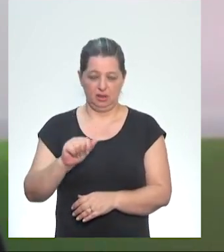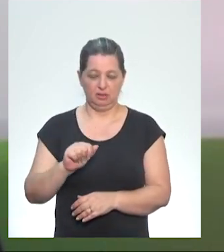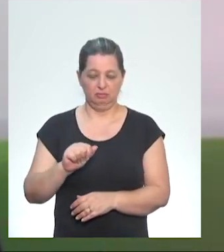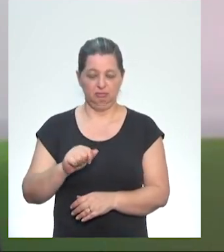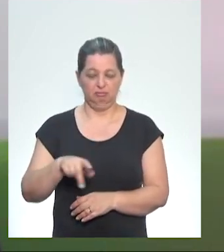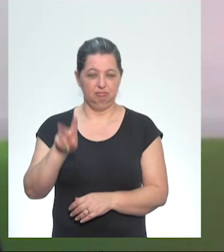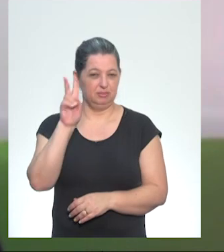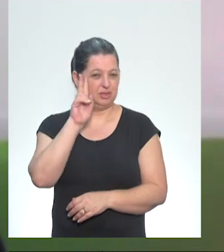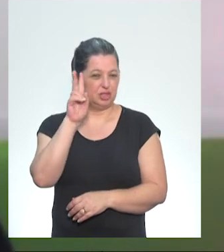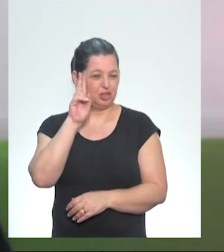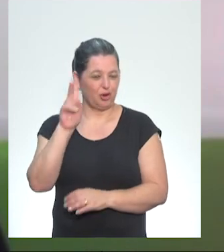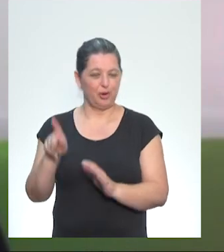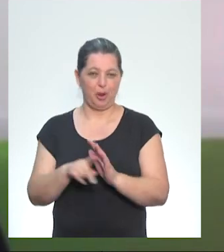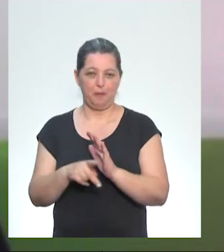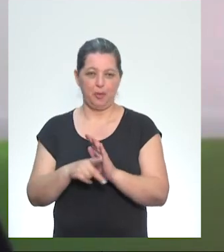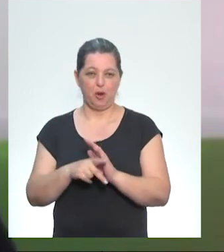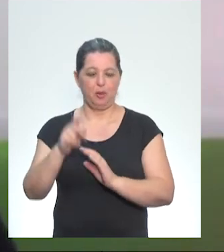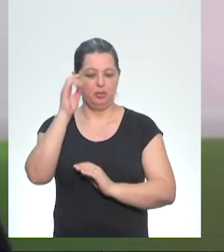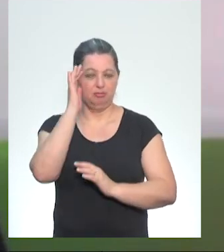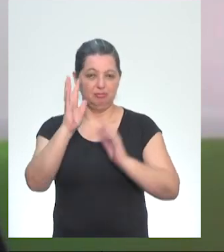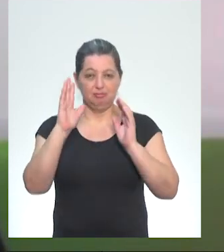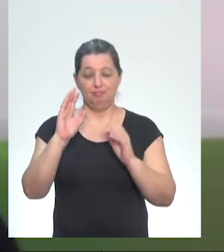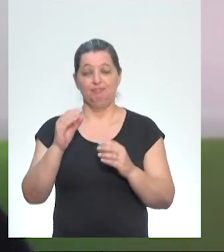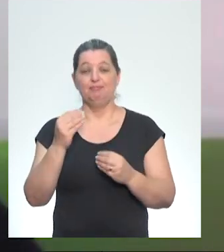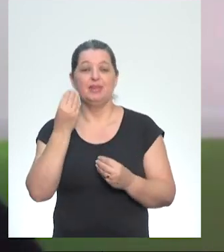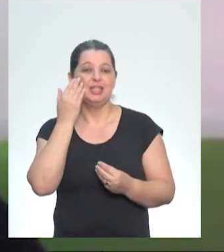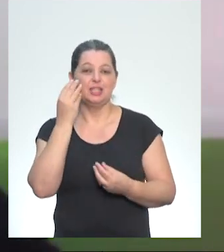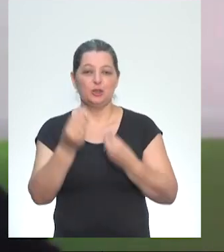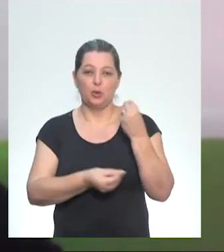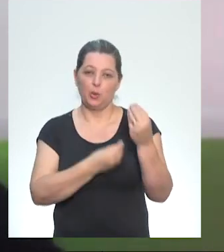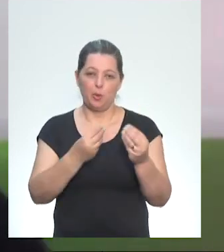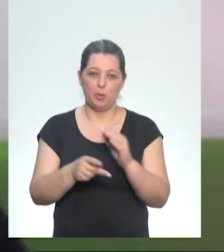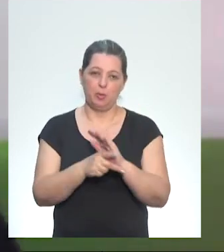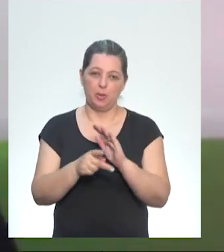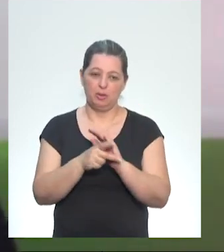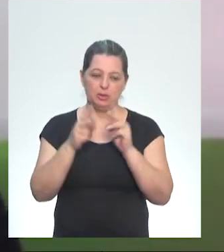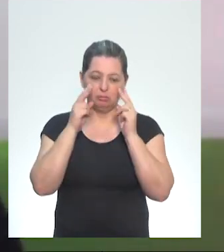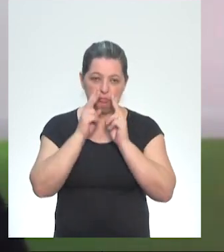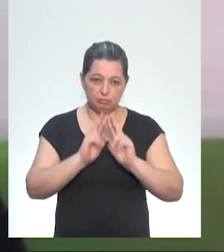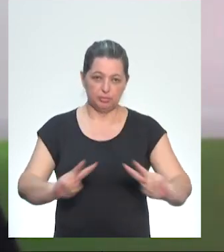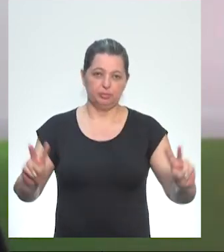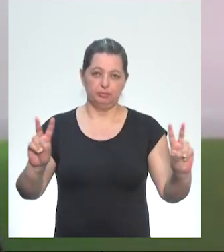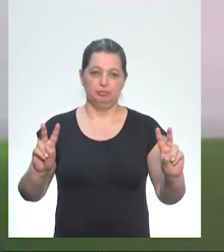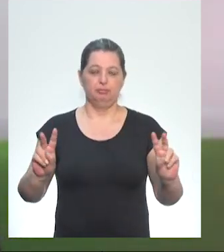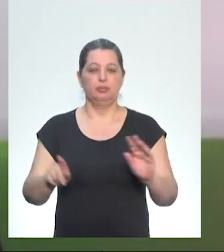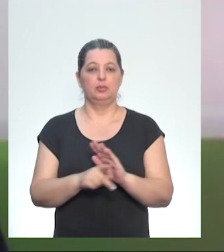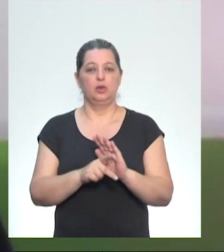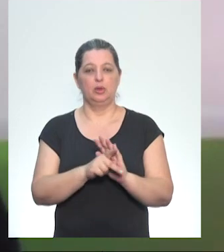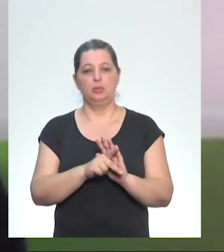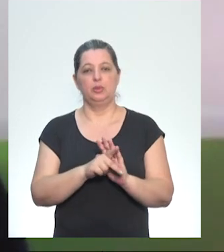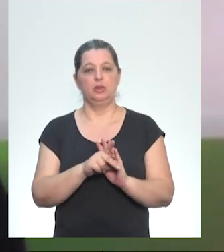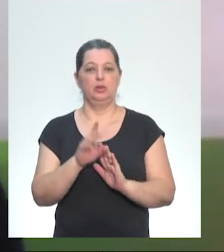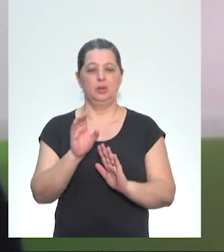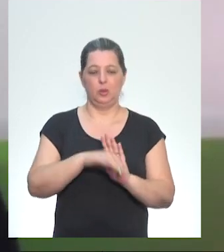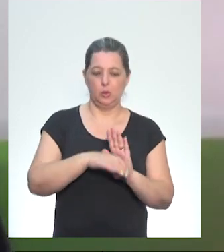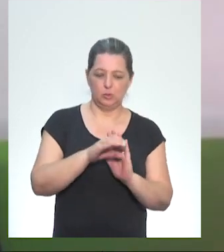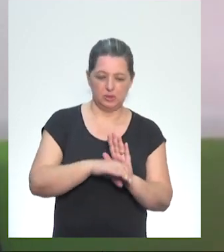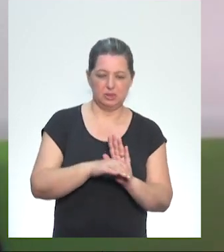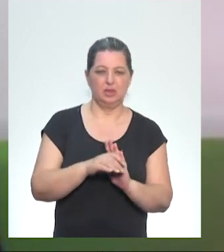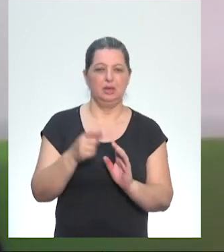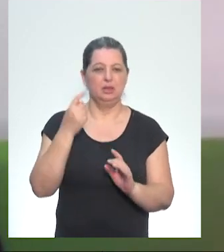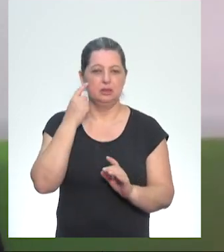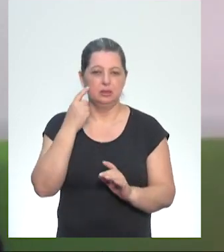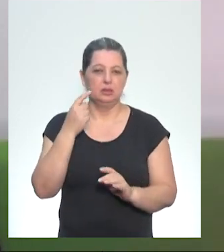na história, né? Realmente passa a entender essa dimensão diferente, a gente começa a quebrar todo esse conceito do eurocentrismo quando a gente aborda o